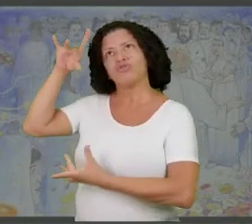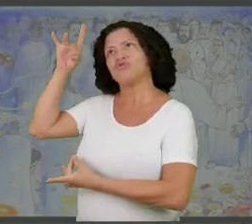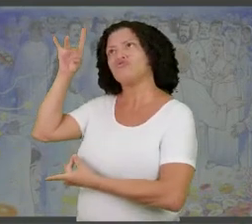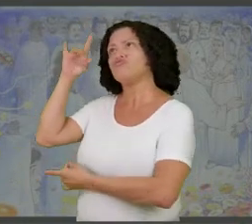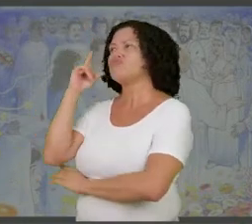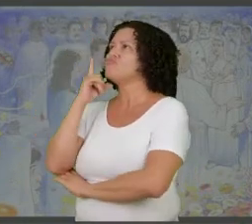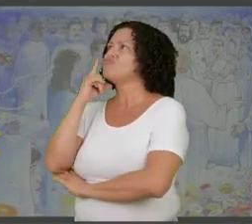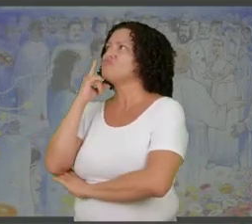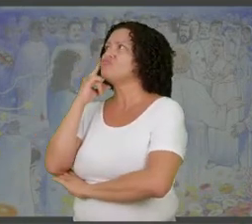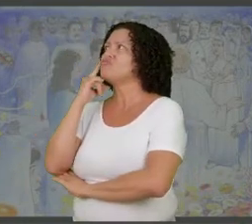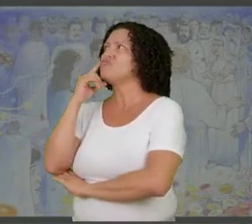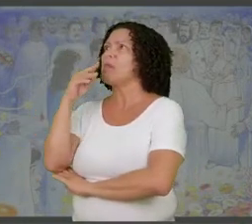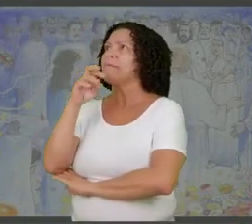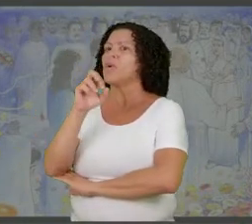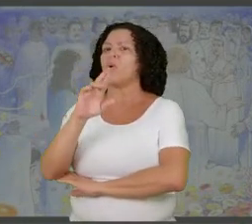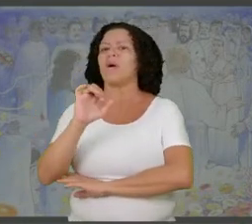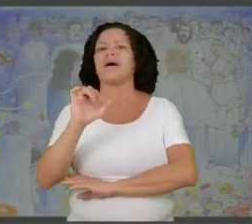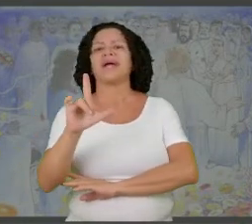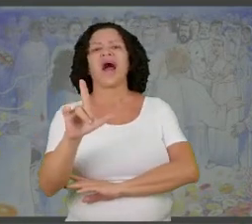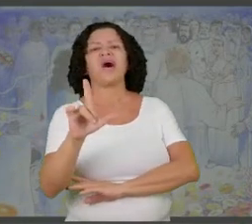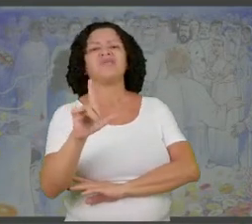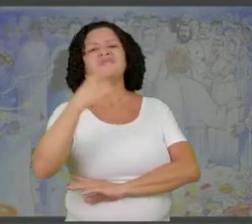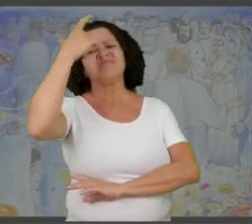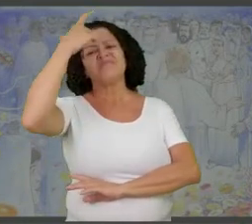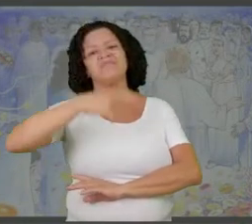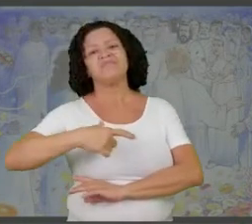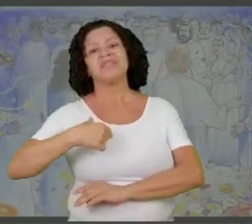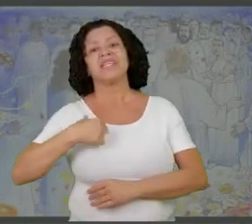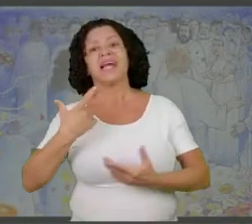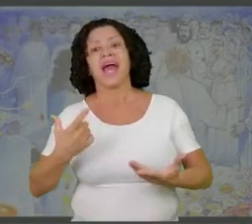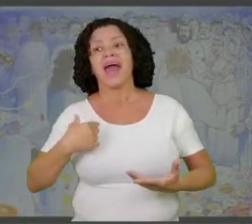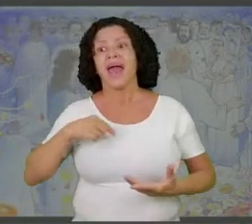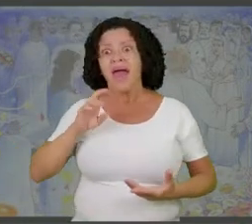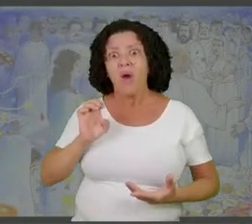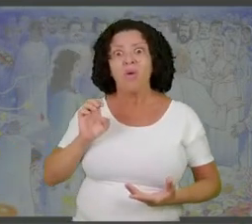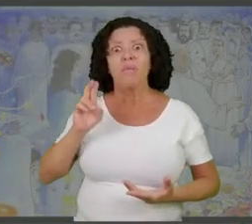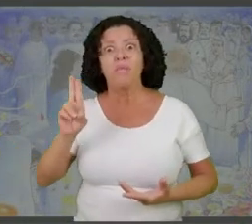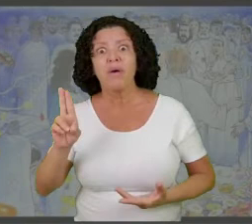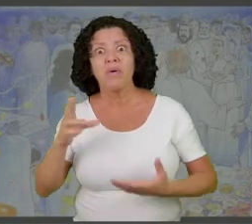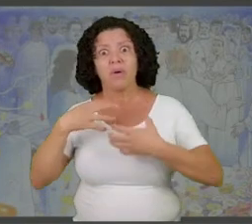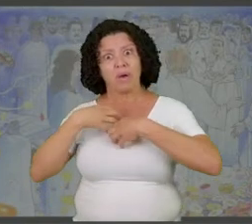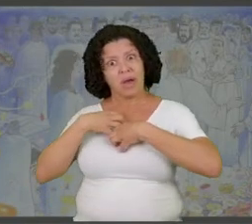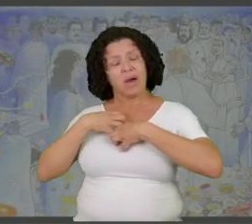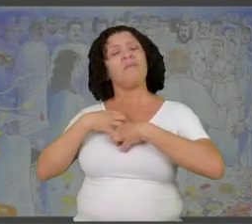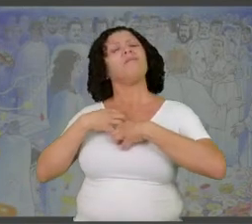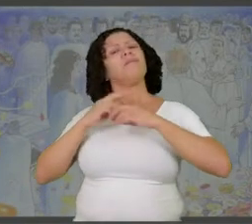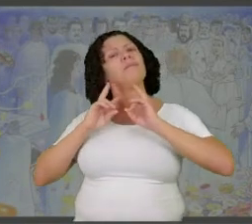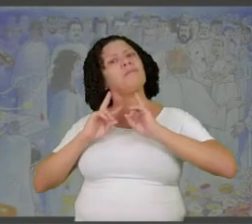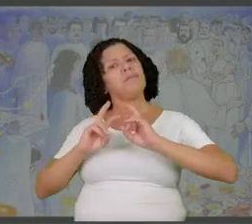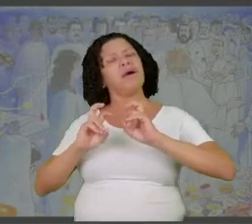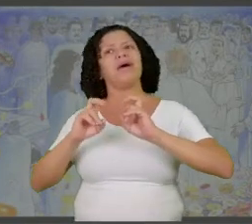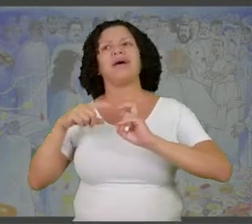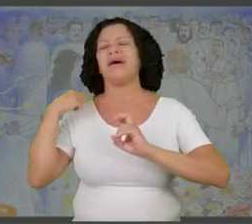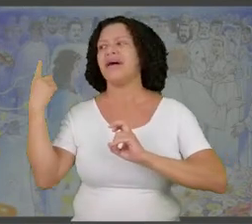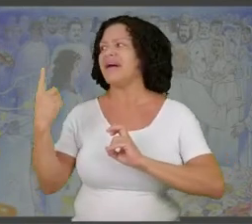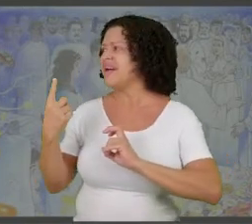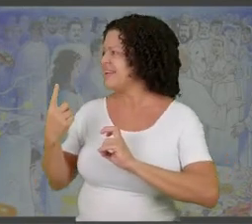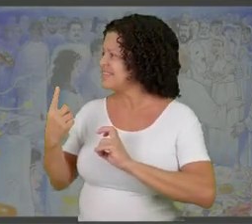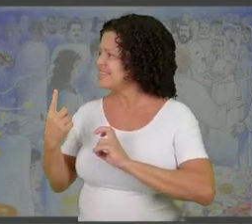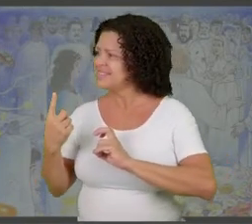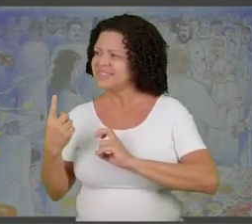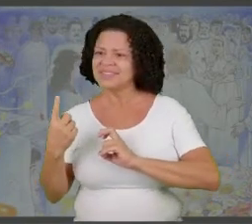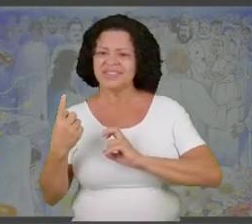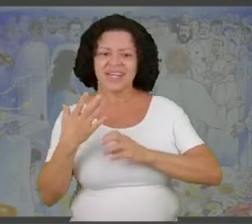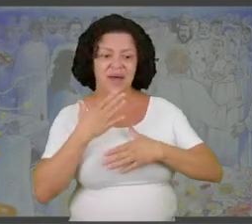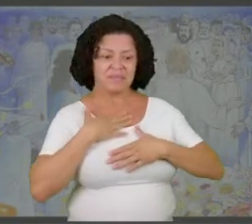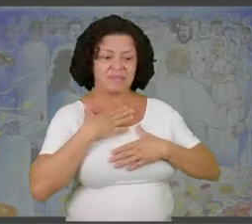espiritual, uma característica moral que nos define, né? E que também é perceptível por aqueles que podem